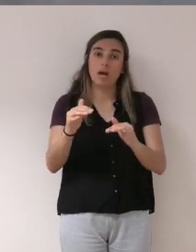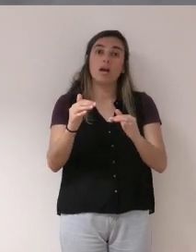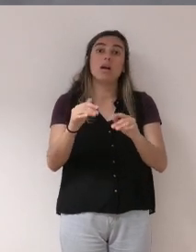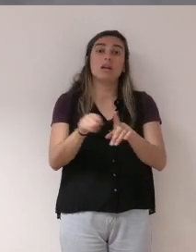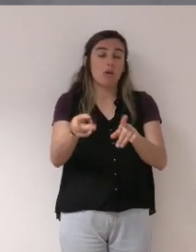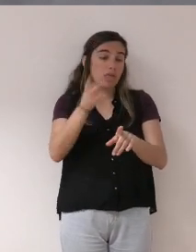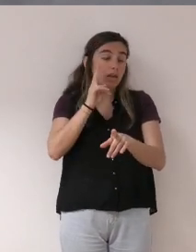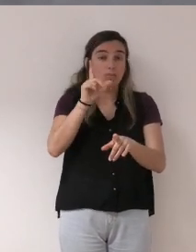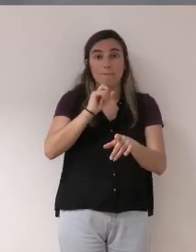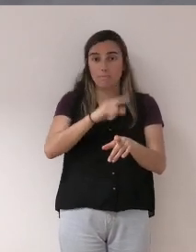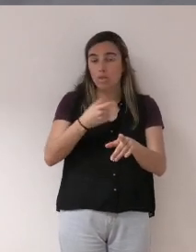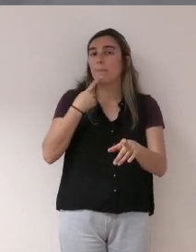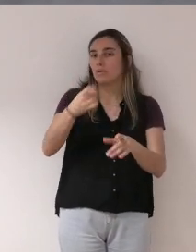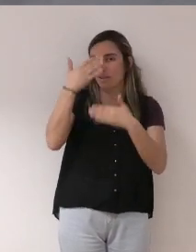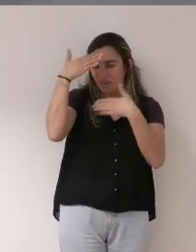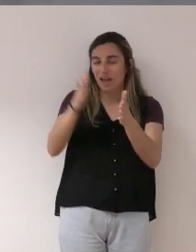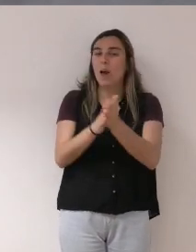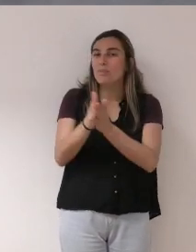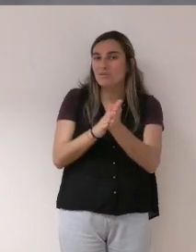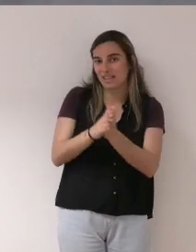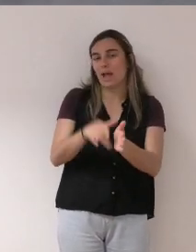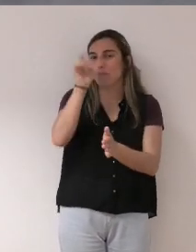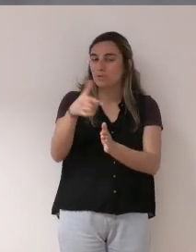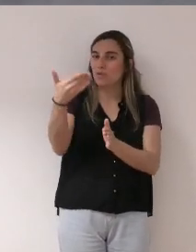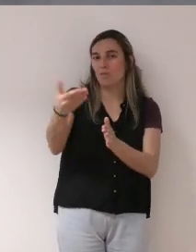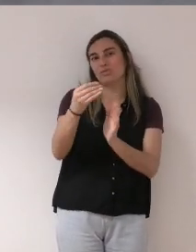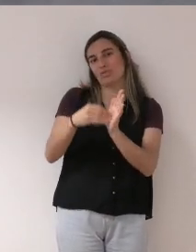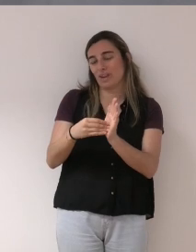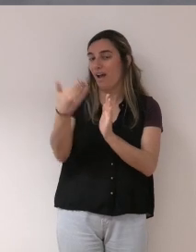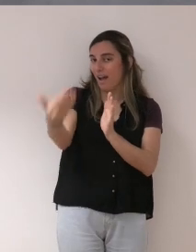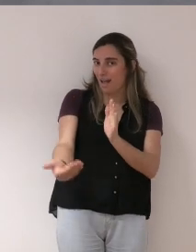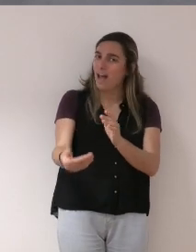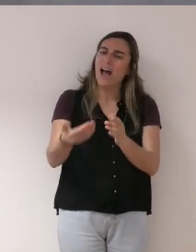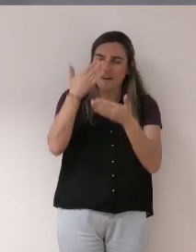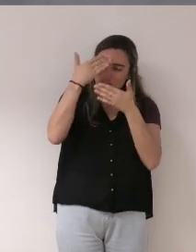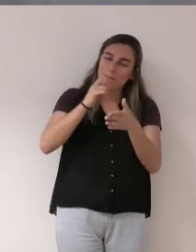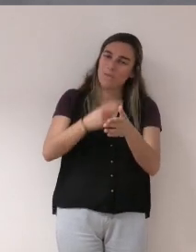dialogar com o Helder, aproveitar o facto de estar aqui, não é? Abusar dele.